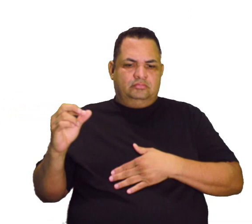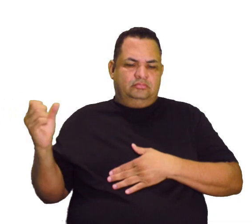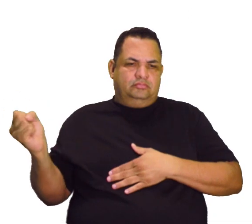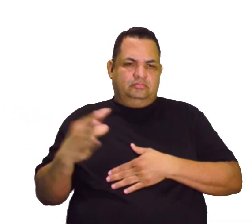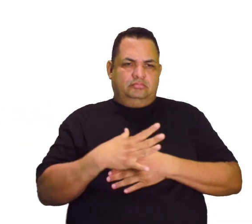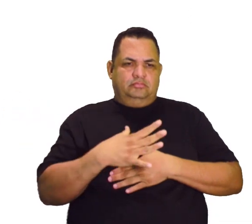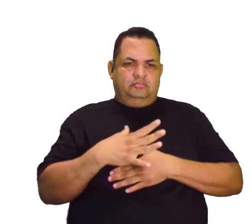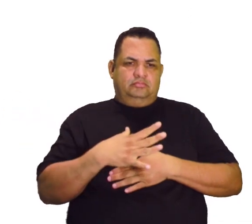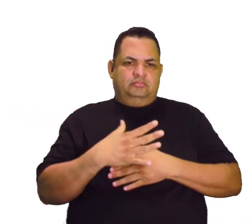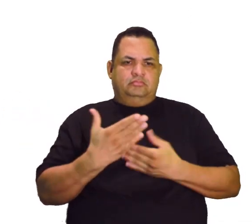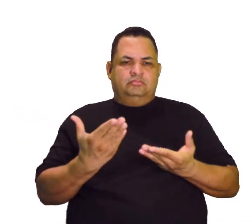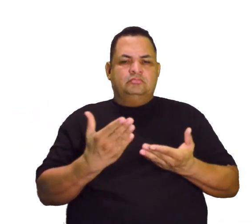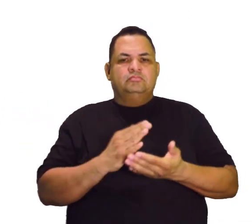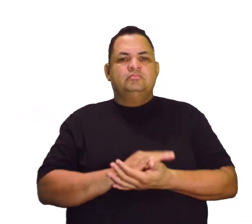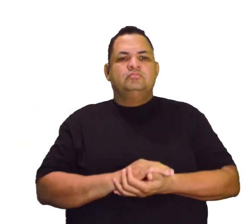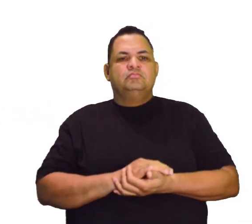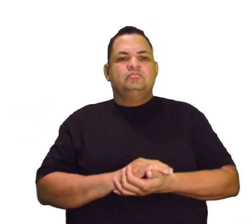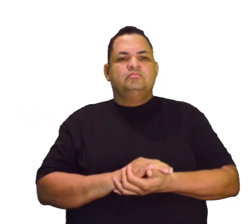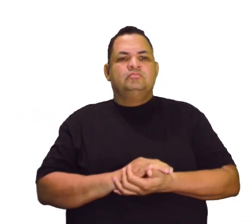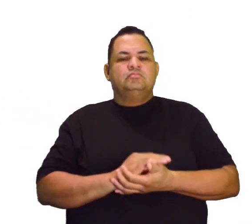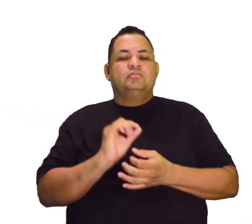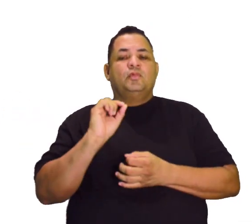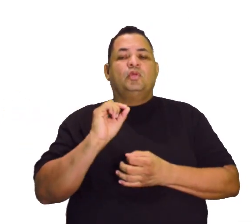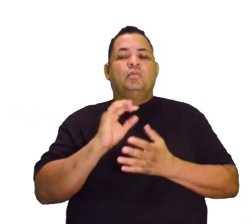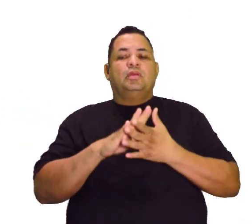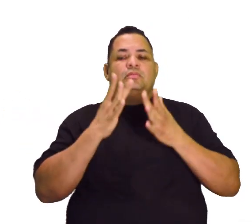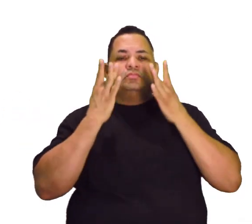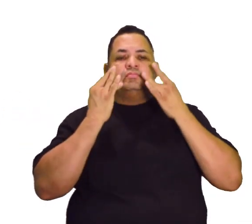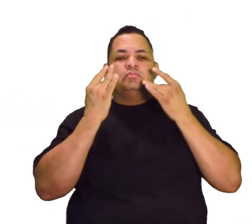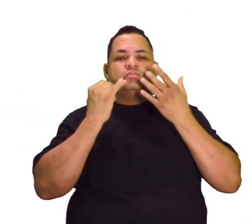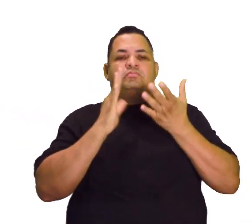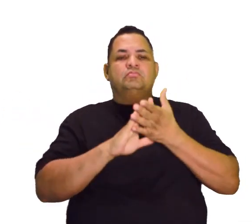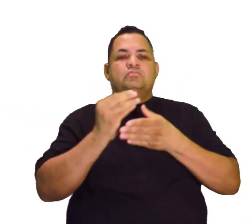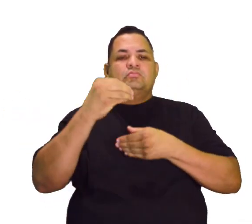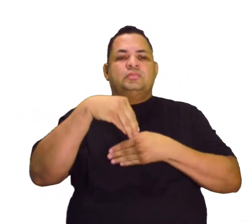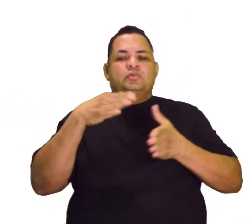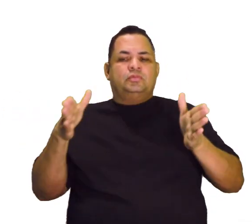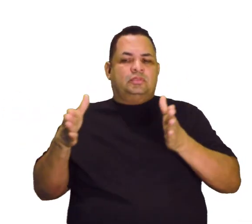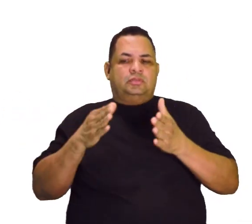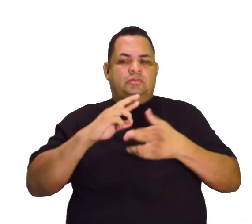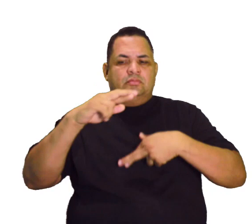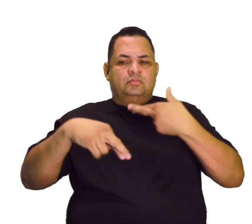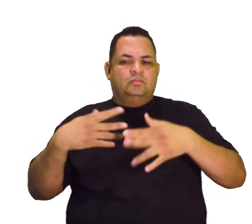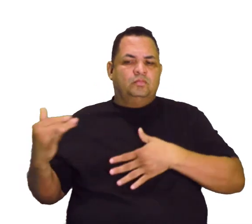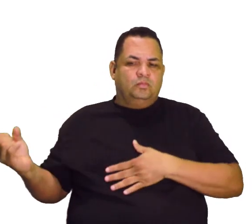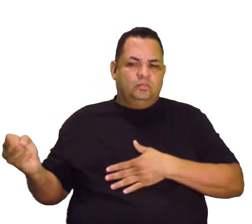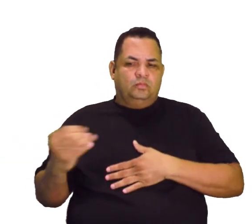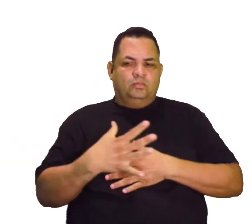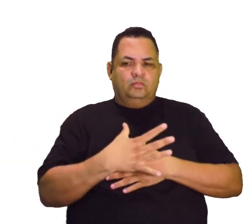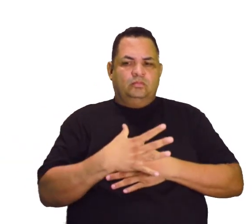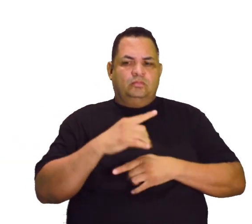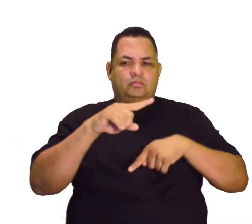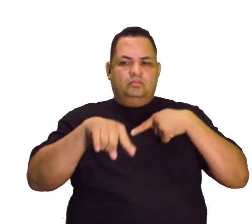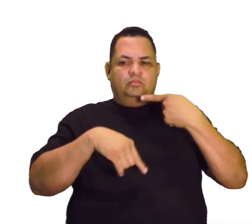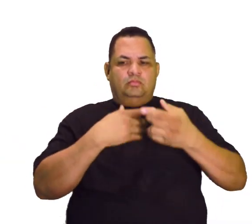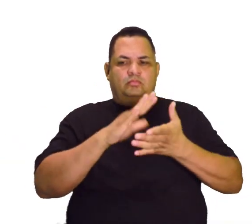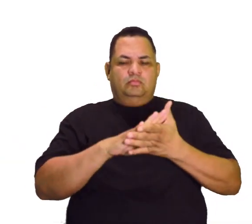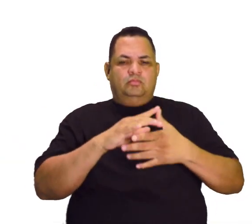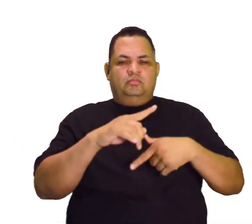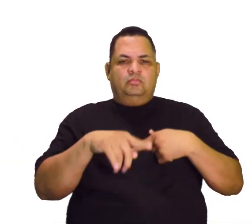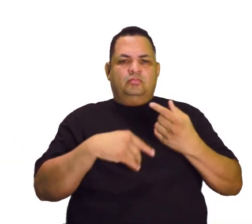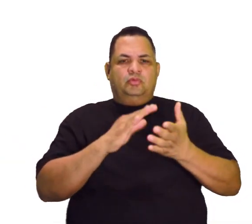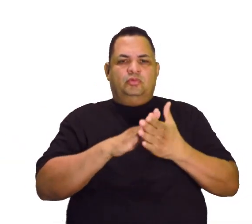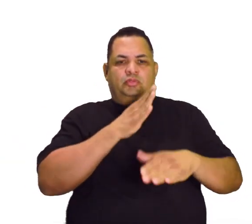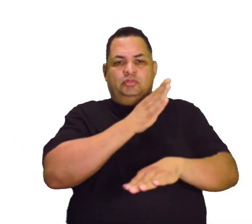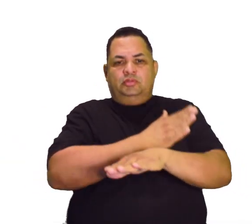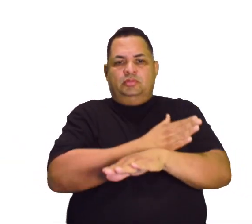pulamos alguns períodos aí. Como que era o teatro no Renascimento? Que foi aquele período pós-período